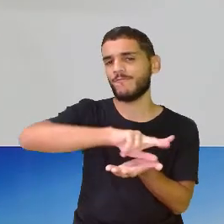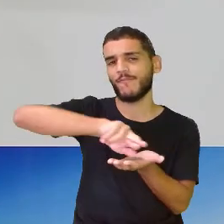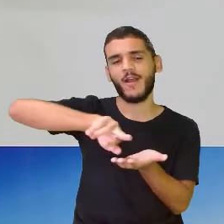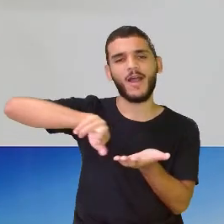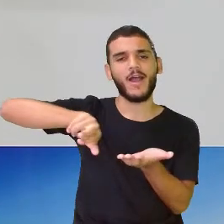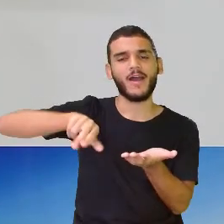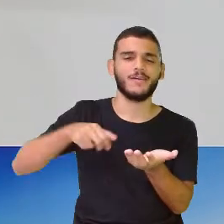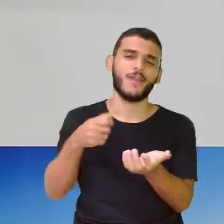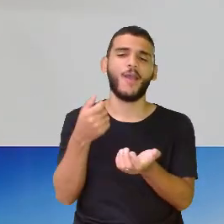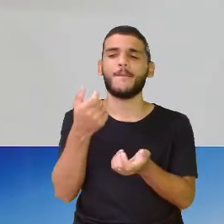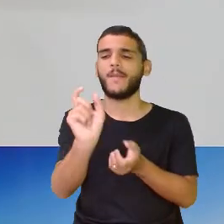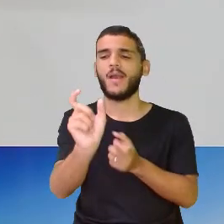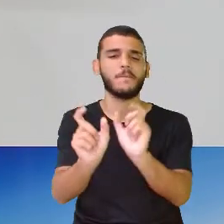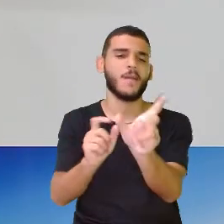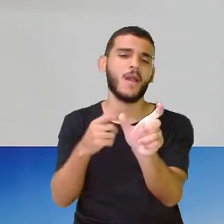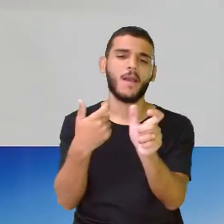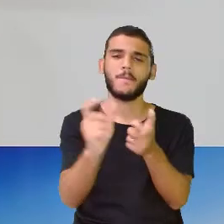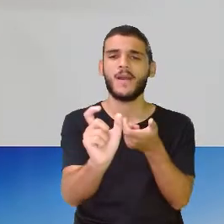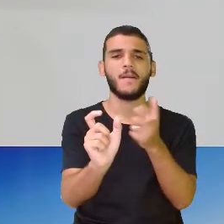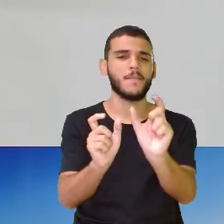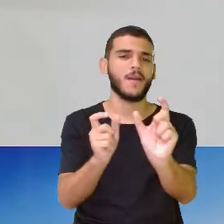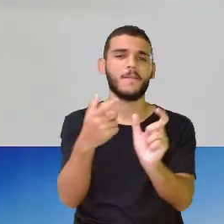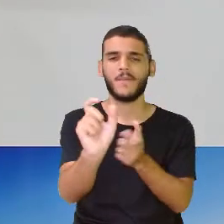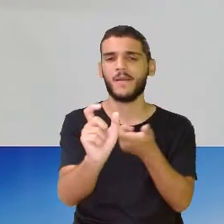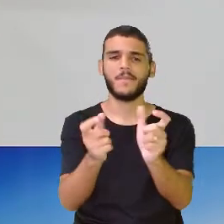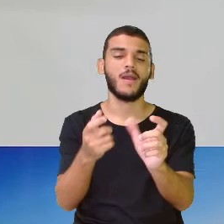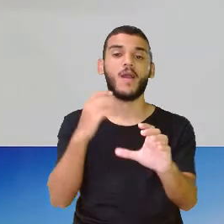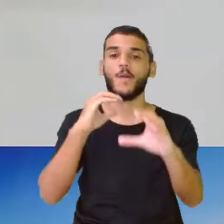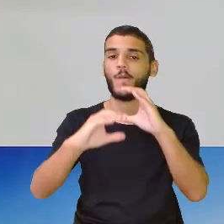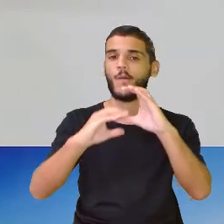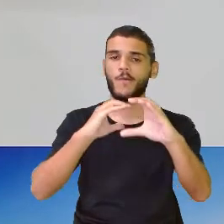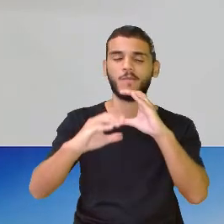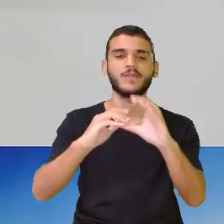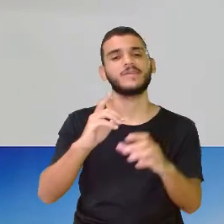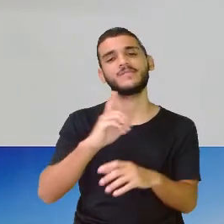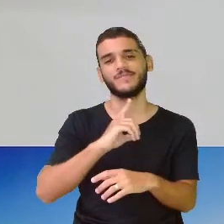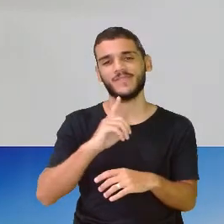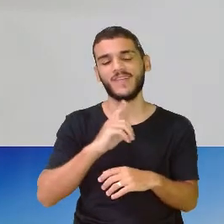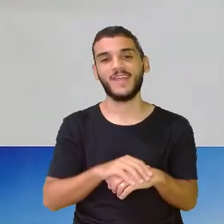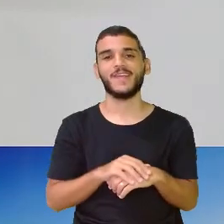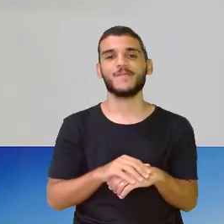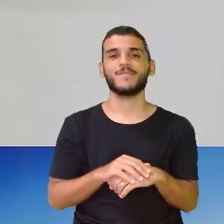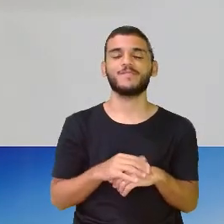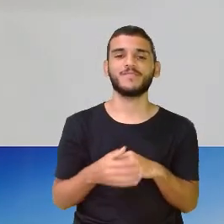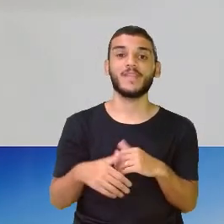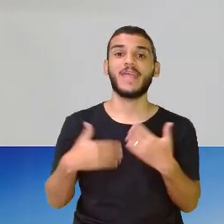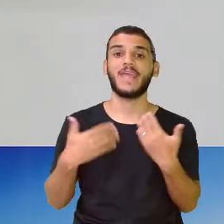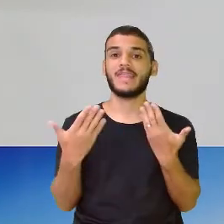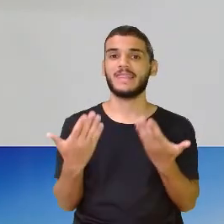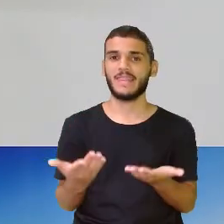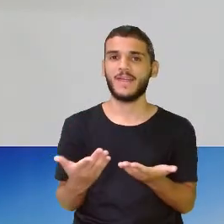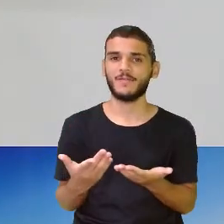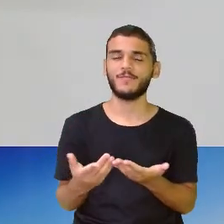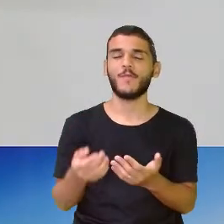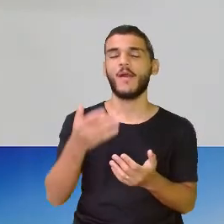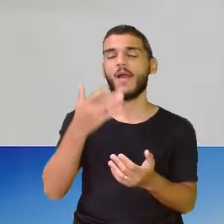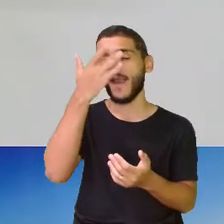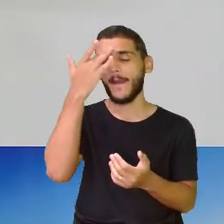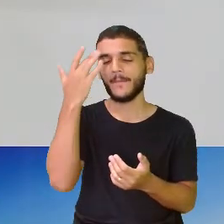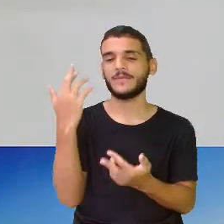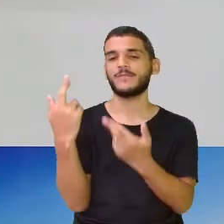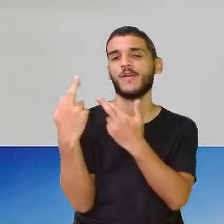né? Uma situação de comunicação, onde um fala, o outro escuta e o outro replica, e aí